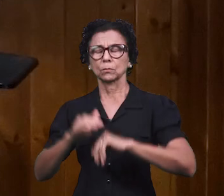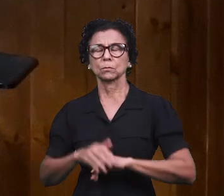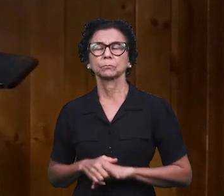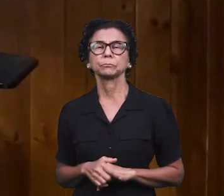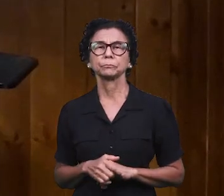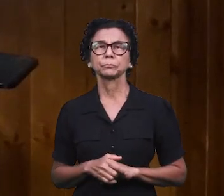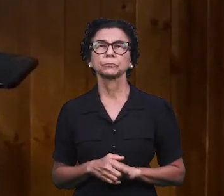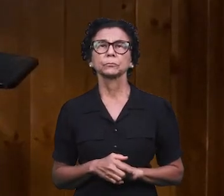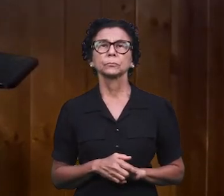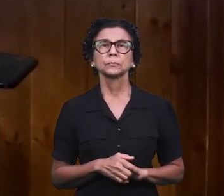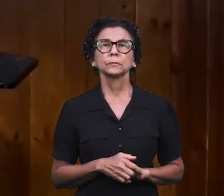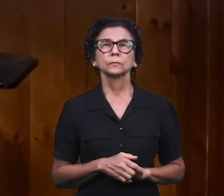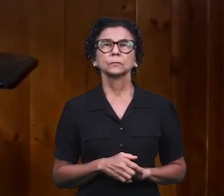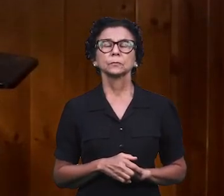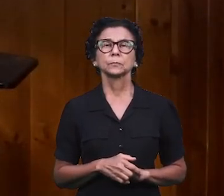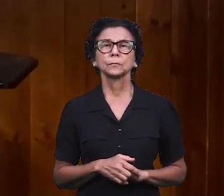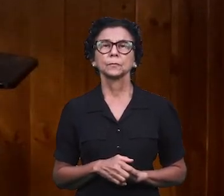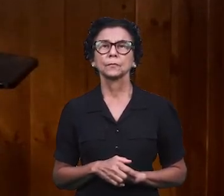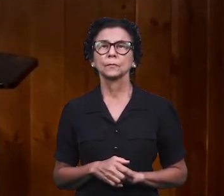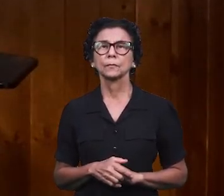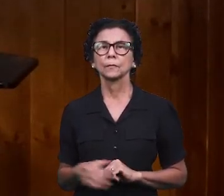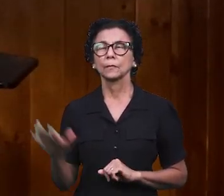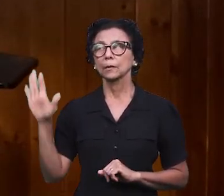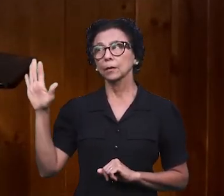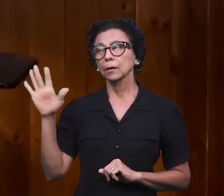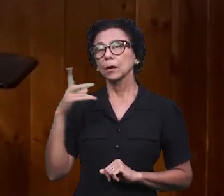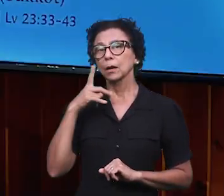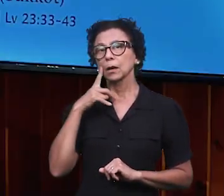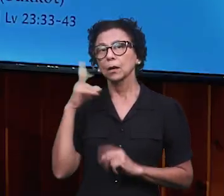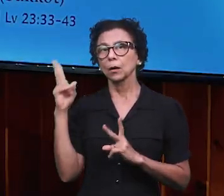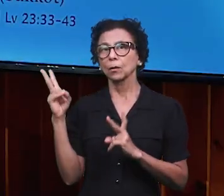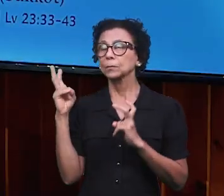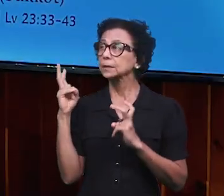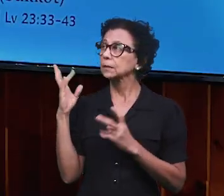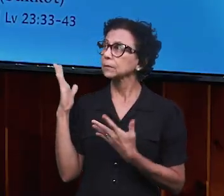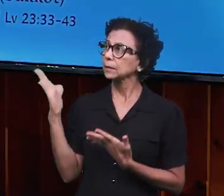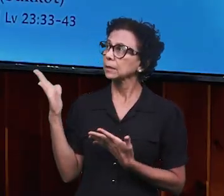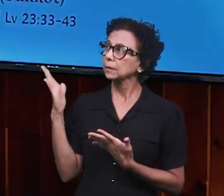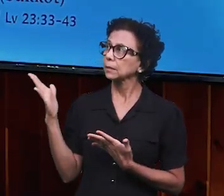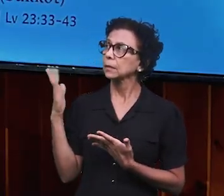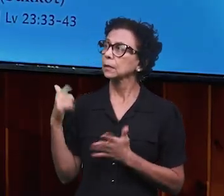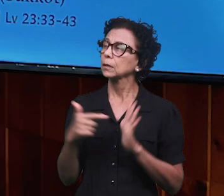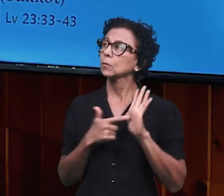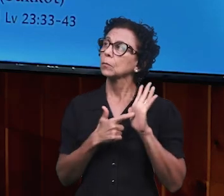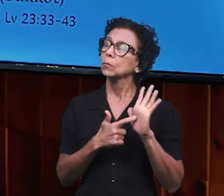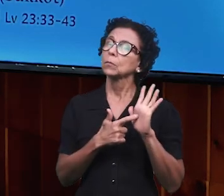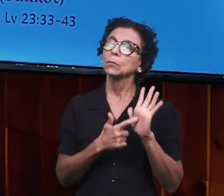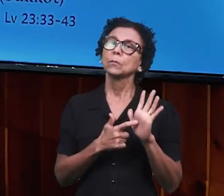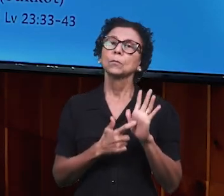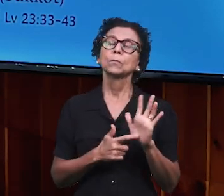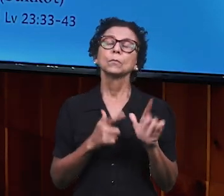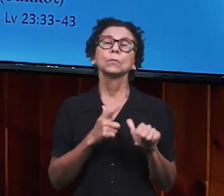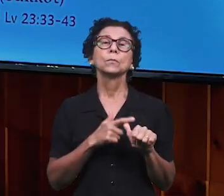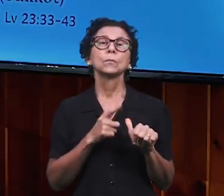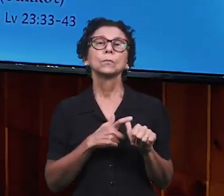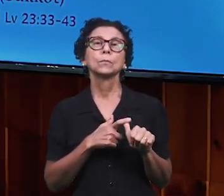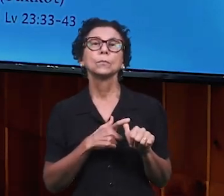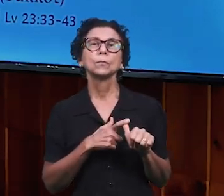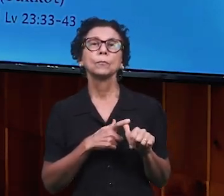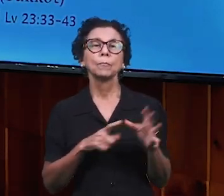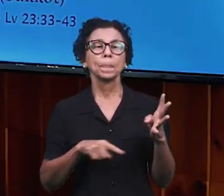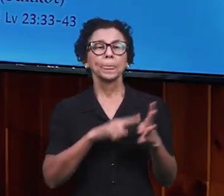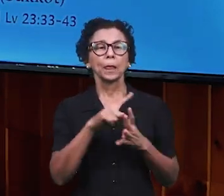ao quadro para os irmãos observarem. Este quadro mostra, primeiramente,